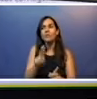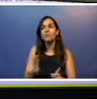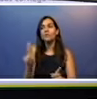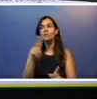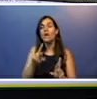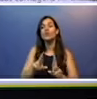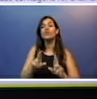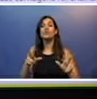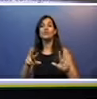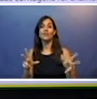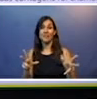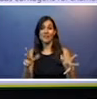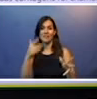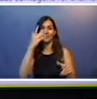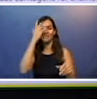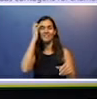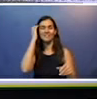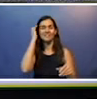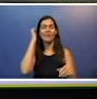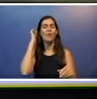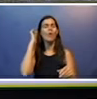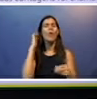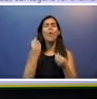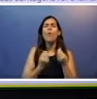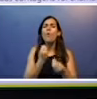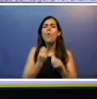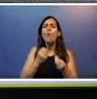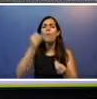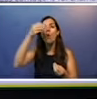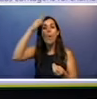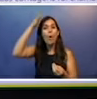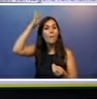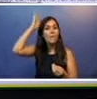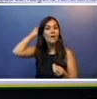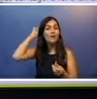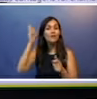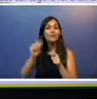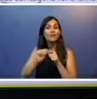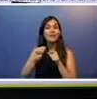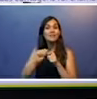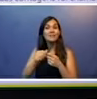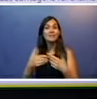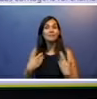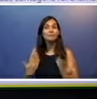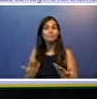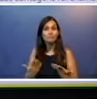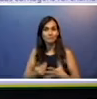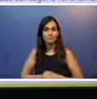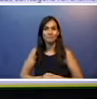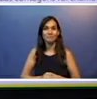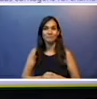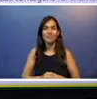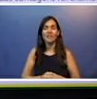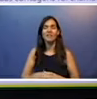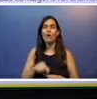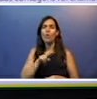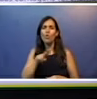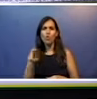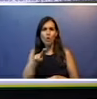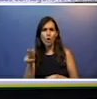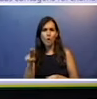conhecer a maneira dos antigos romanos. A forma como os antigos romanos registravam suas contagens foi chamada